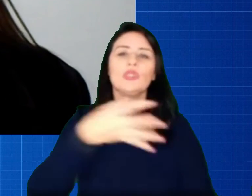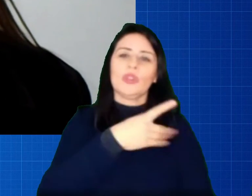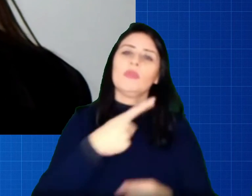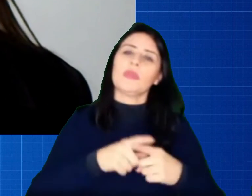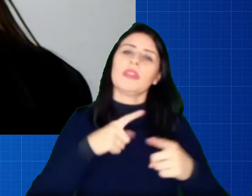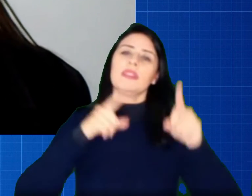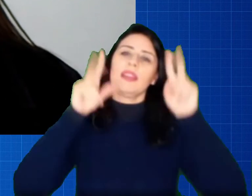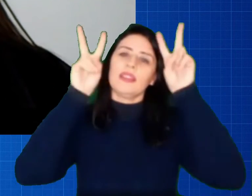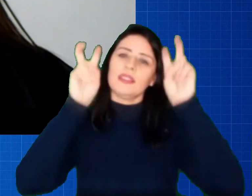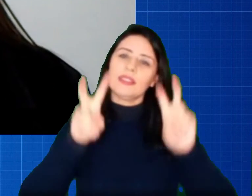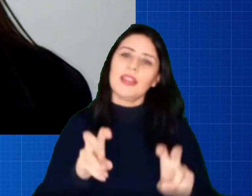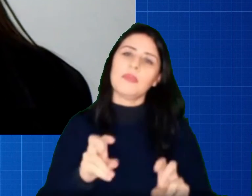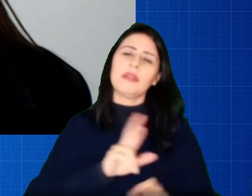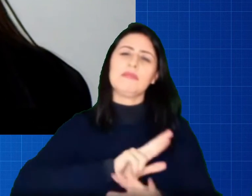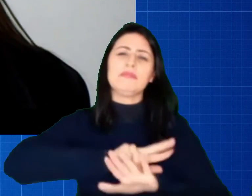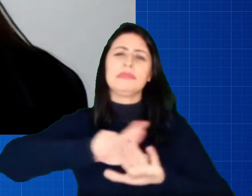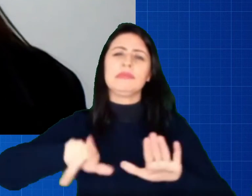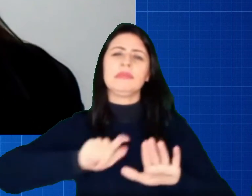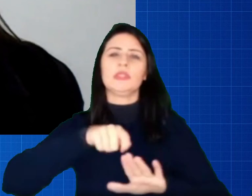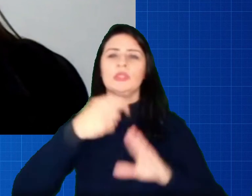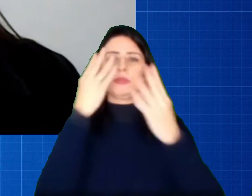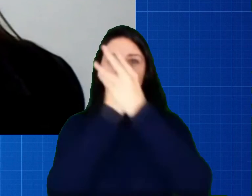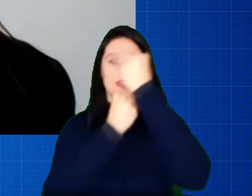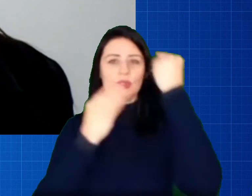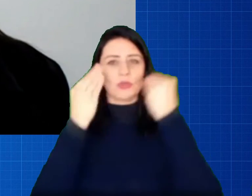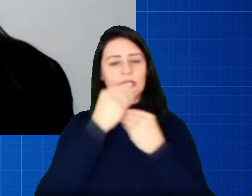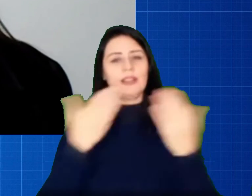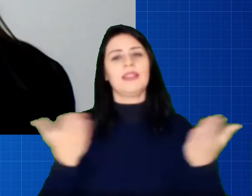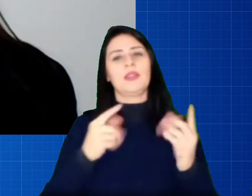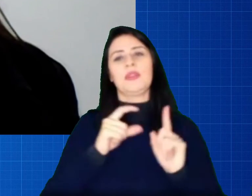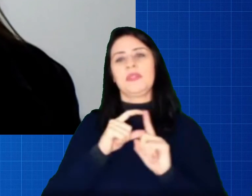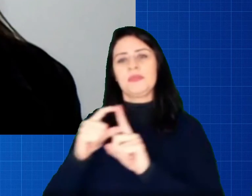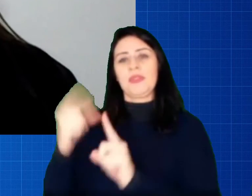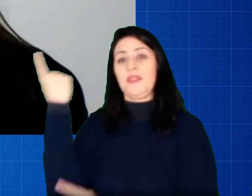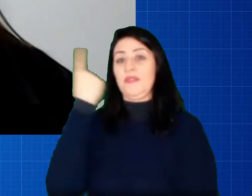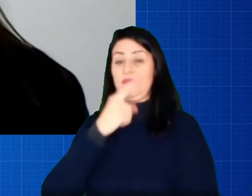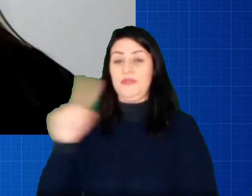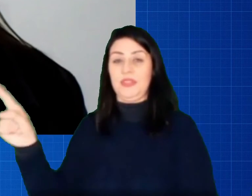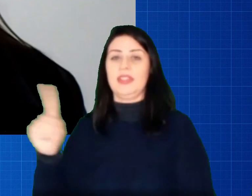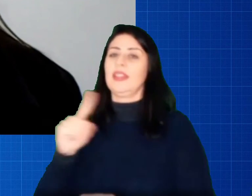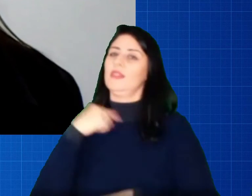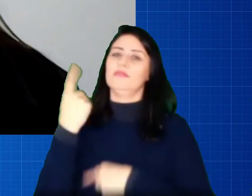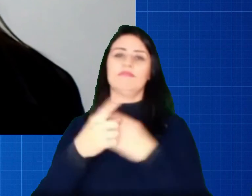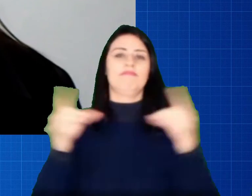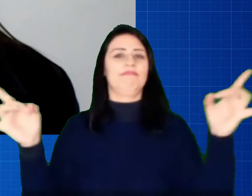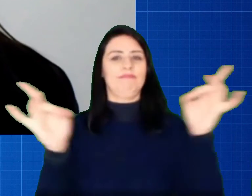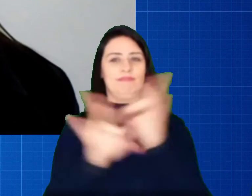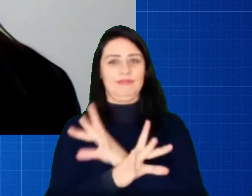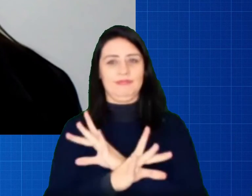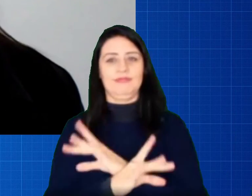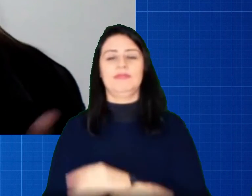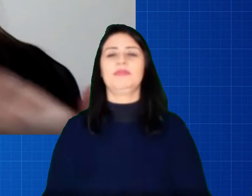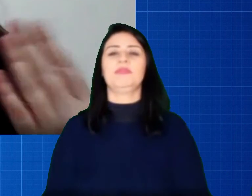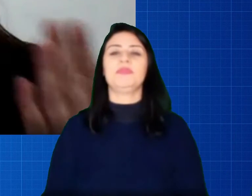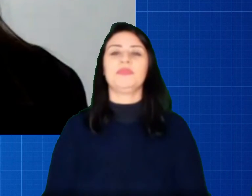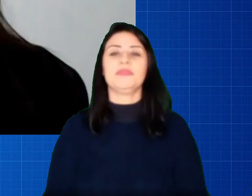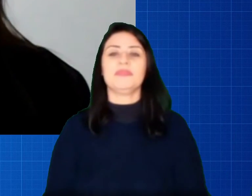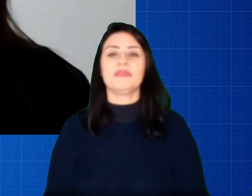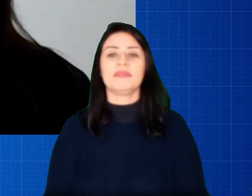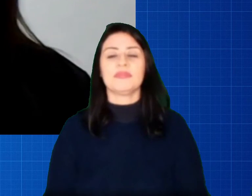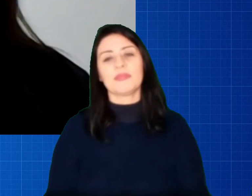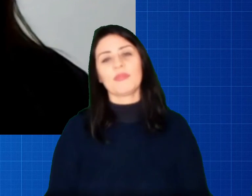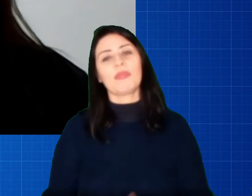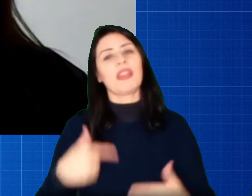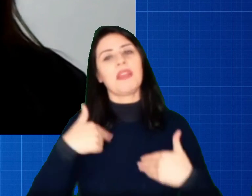abertos a novas sugestões, novas ideias, porque a todo momento surgem temáticas diferentes da sexualidade, né? Então, só vou passar para vocês darem